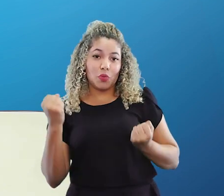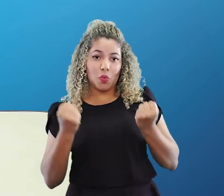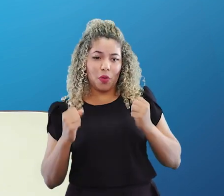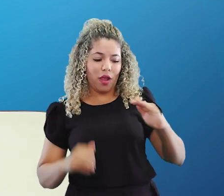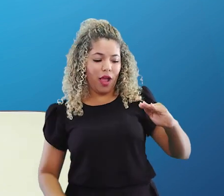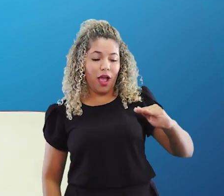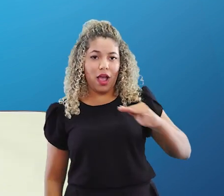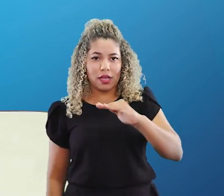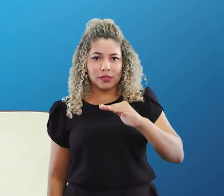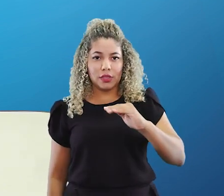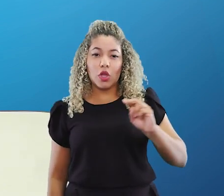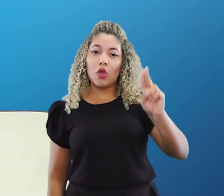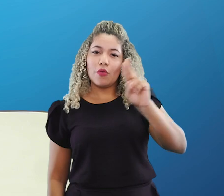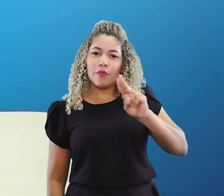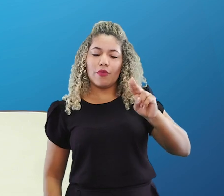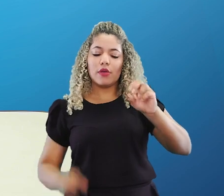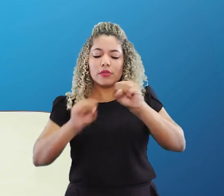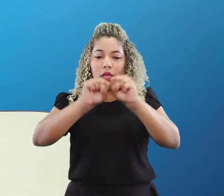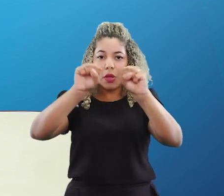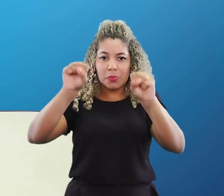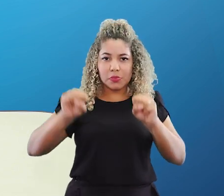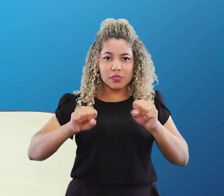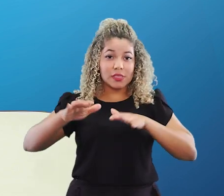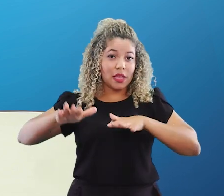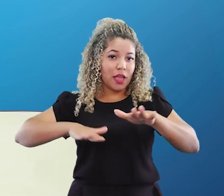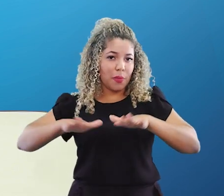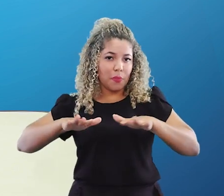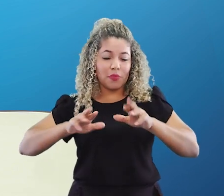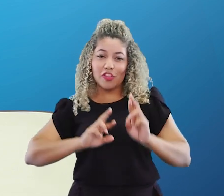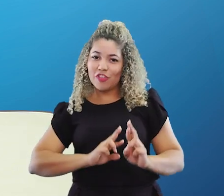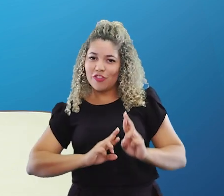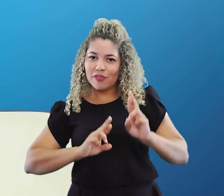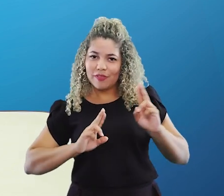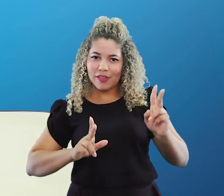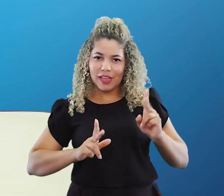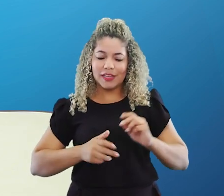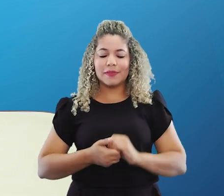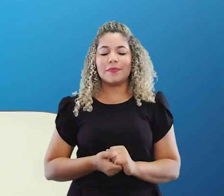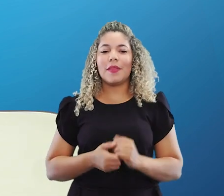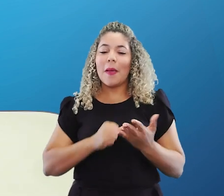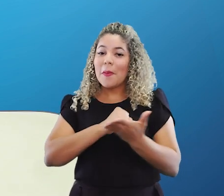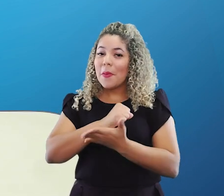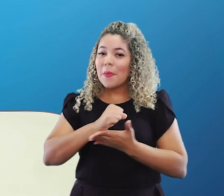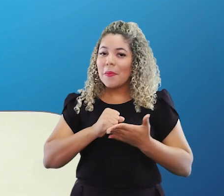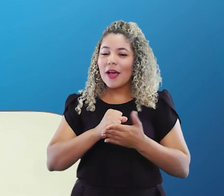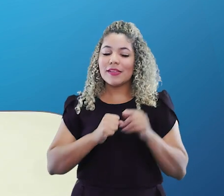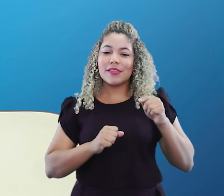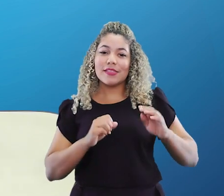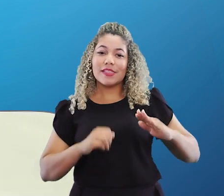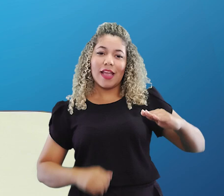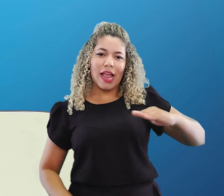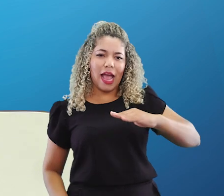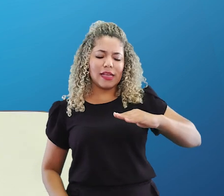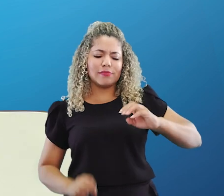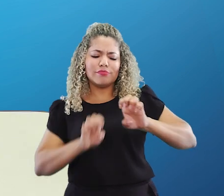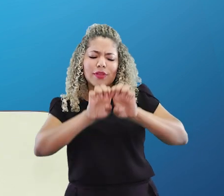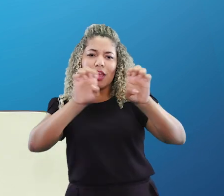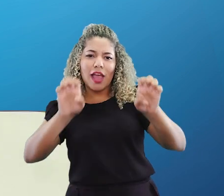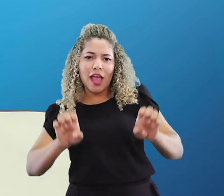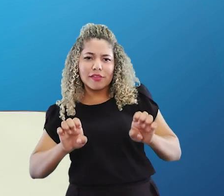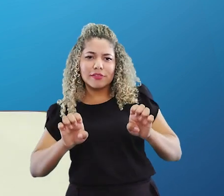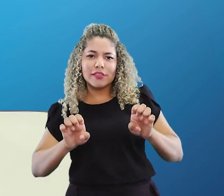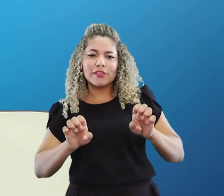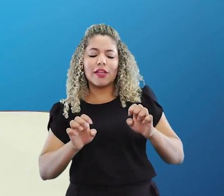carrinho, e ele vai utilizar um sistema de movimentação um pouco diferente. Mas basicamente esse carrinho ele tem uma